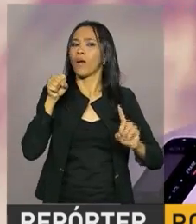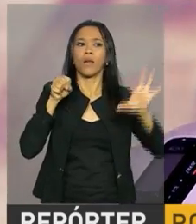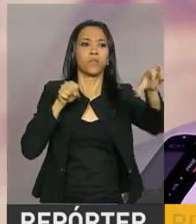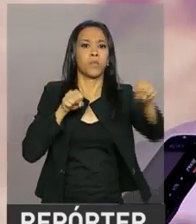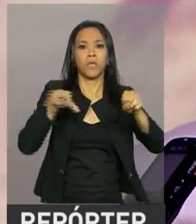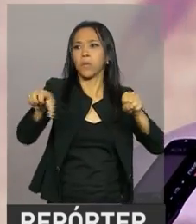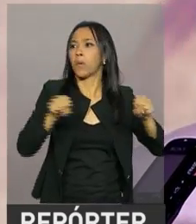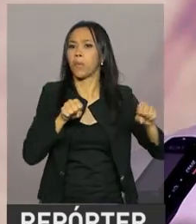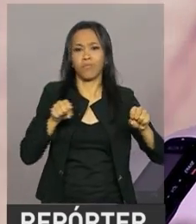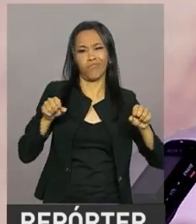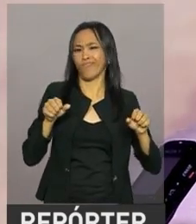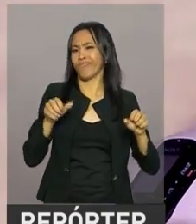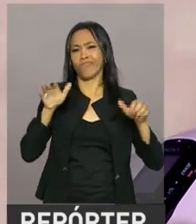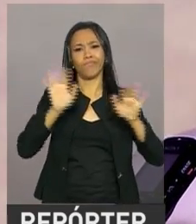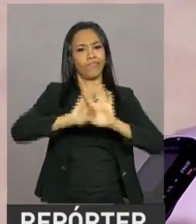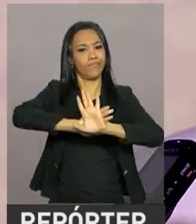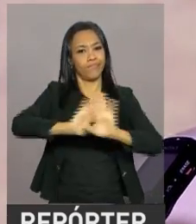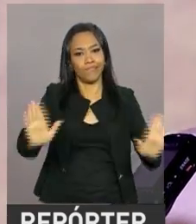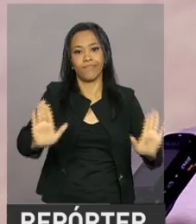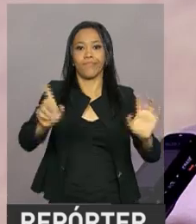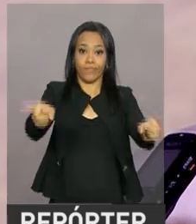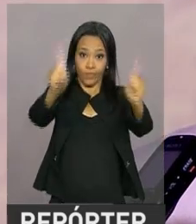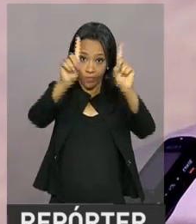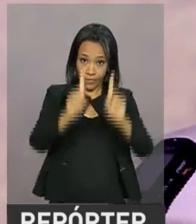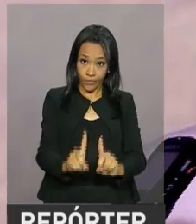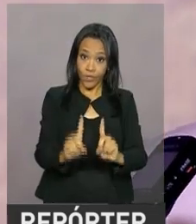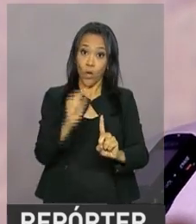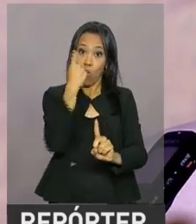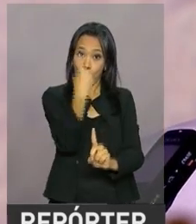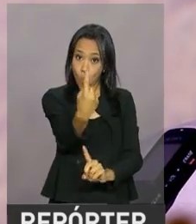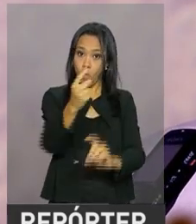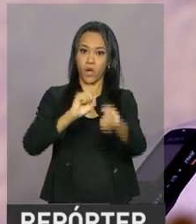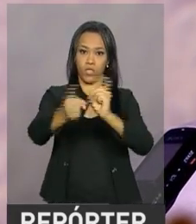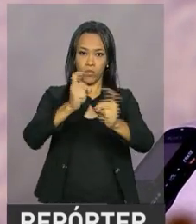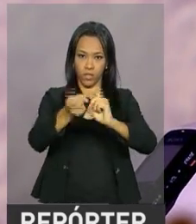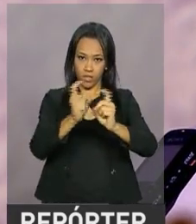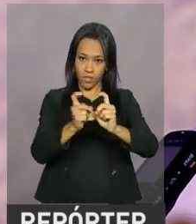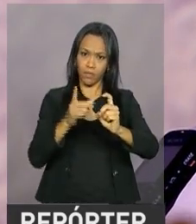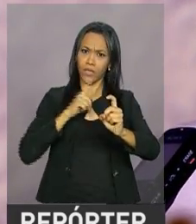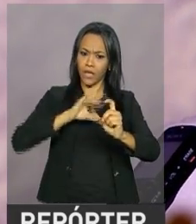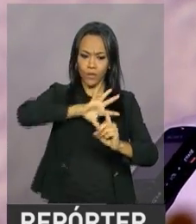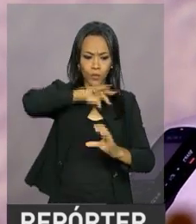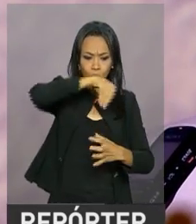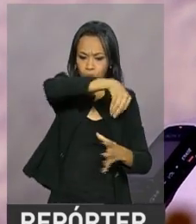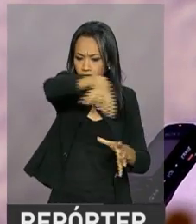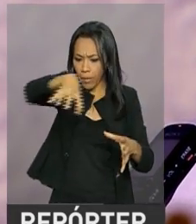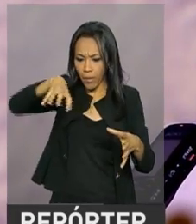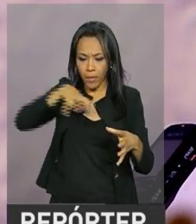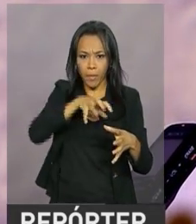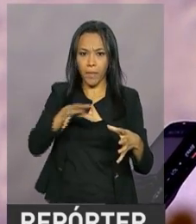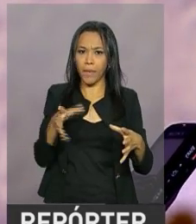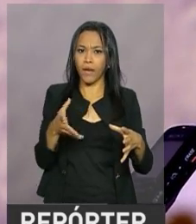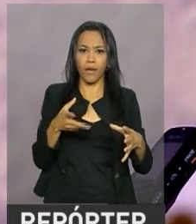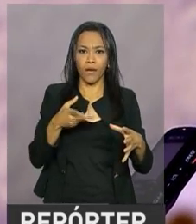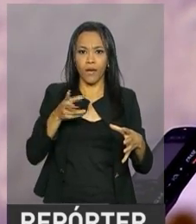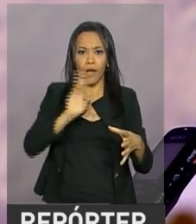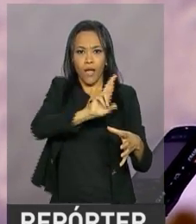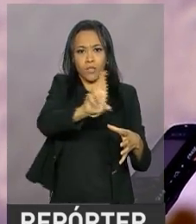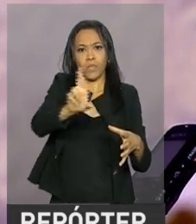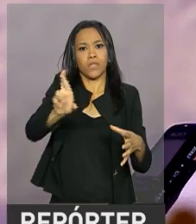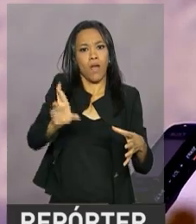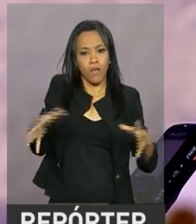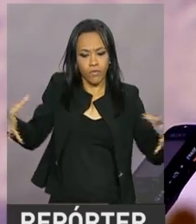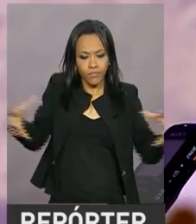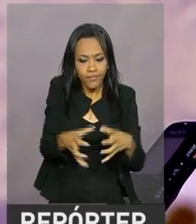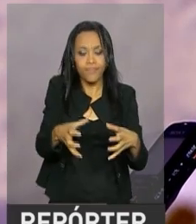órgão aculá você vai ter uma gestão que tem todos esses óculos responsáveis pelo eh